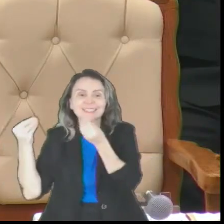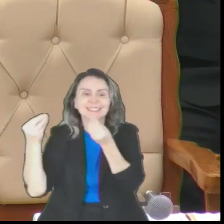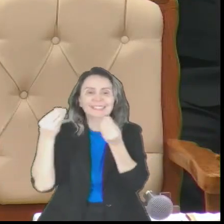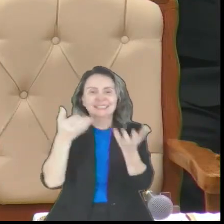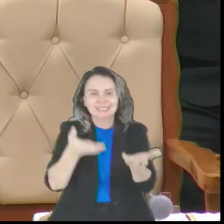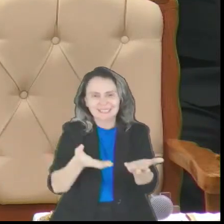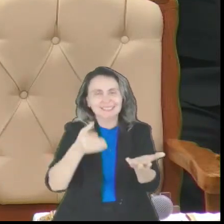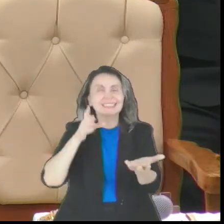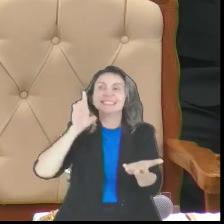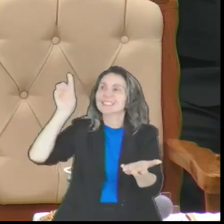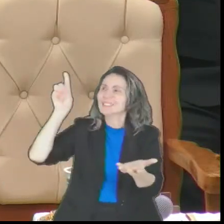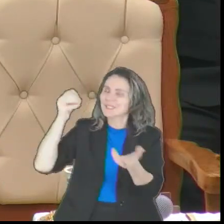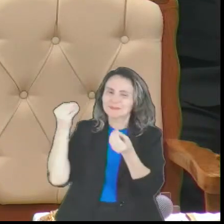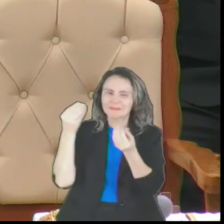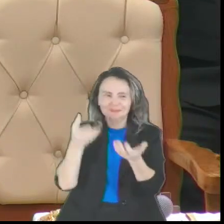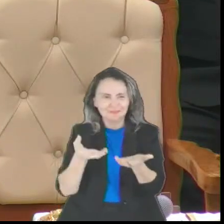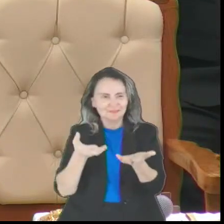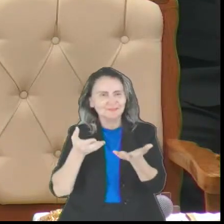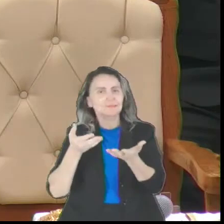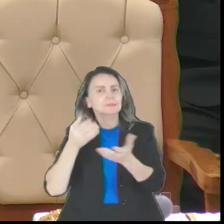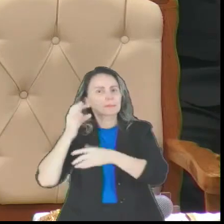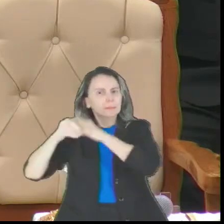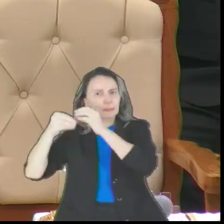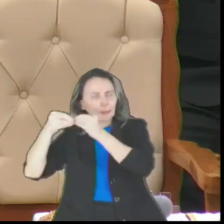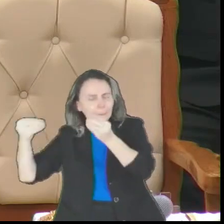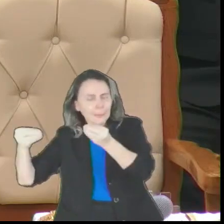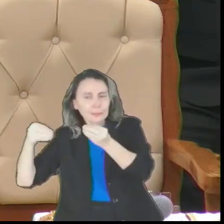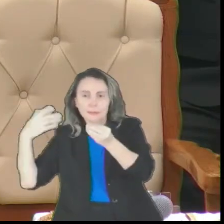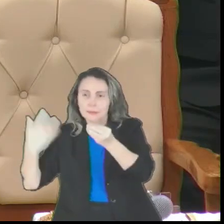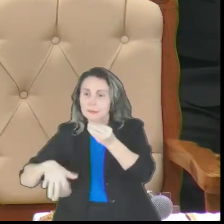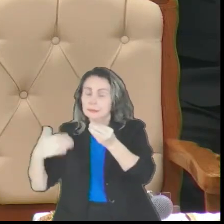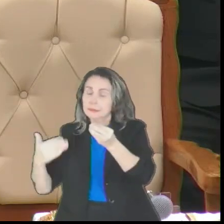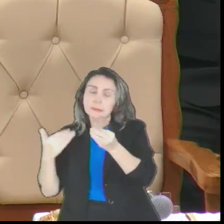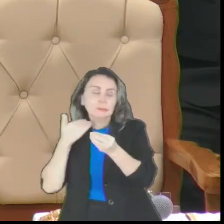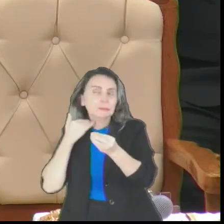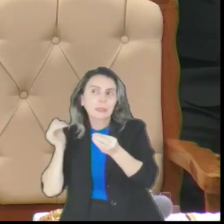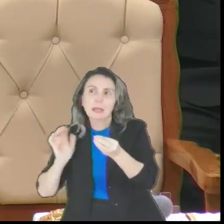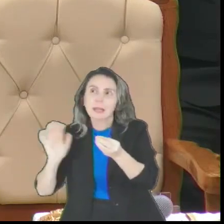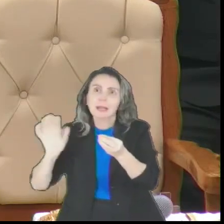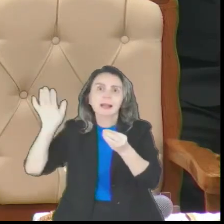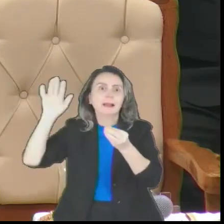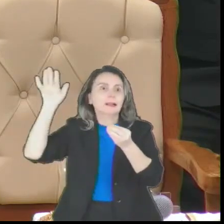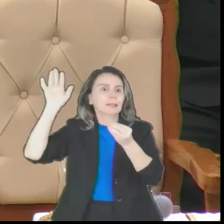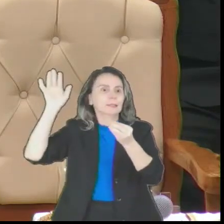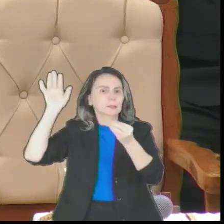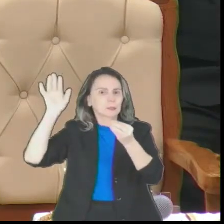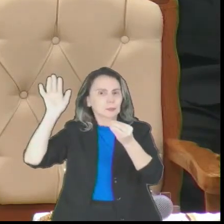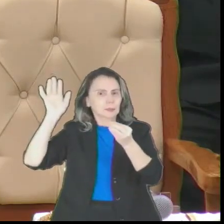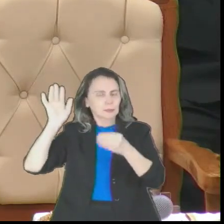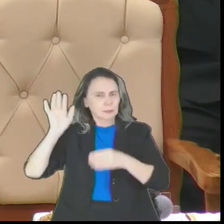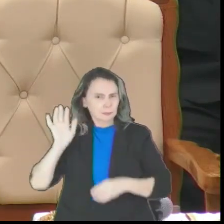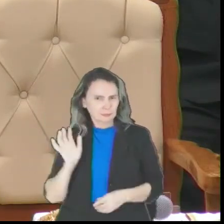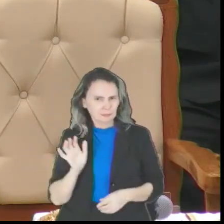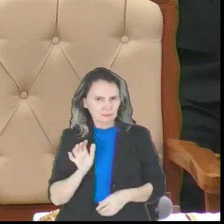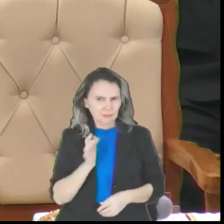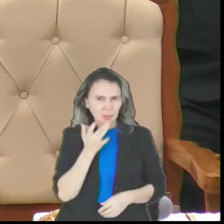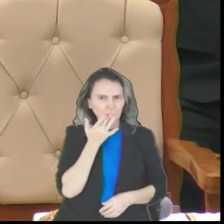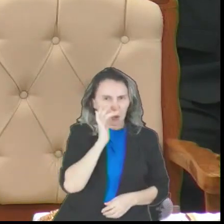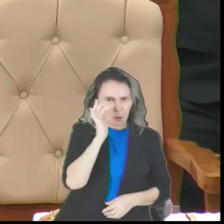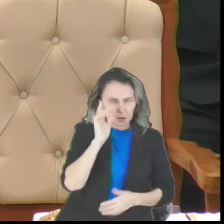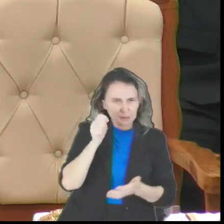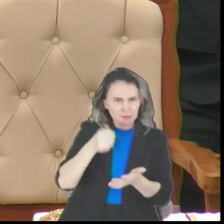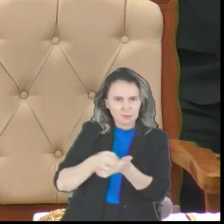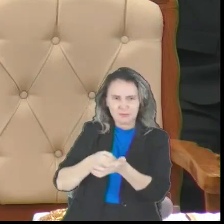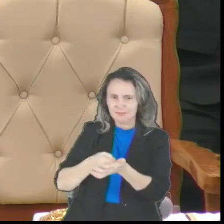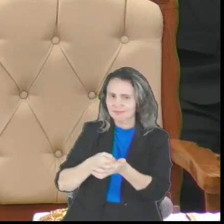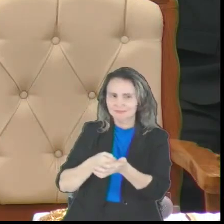E este presente, irmãos, é caro demais. Esse presente não foi comprado com ouro e com prata.